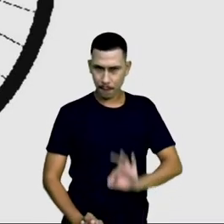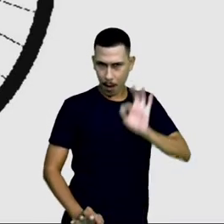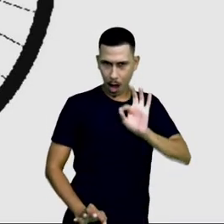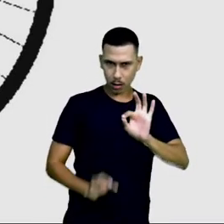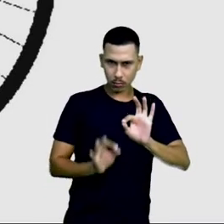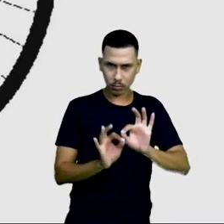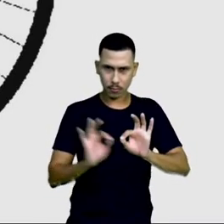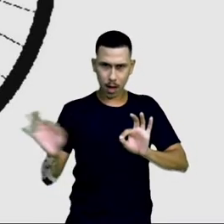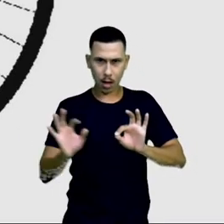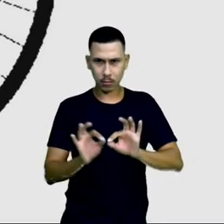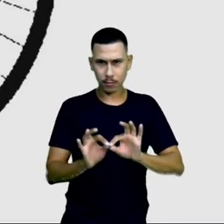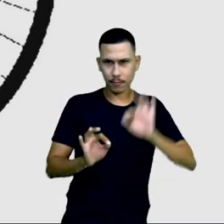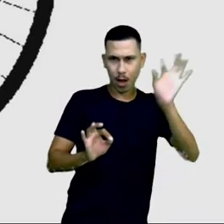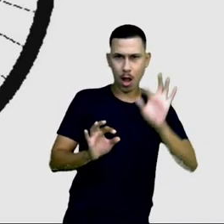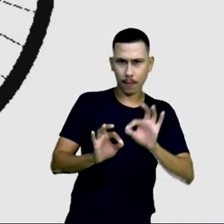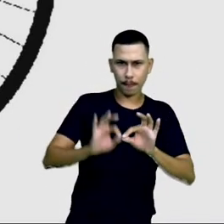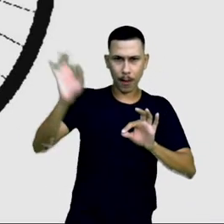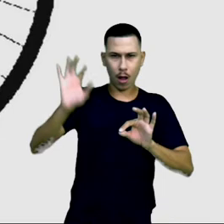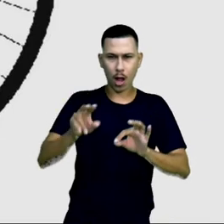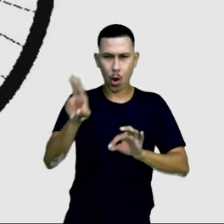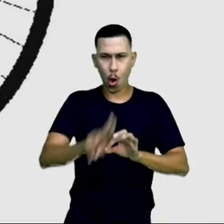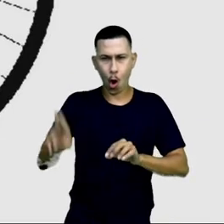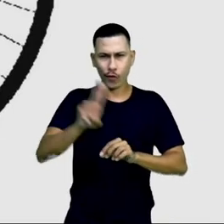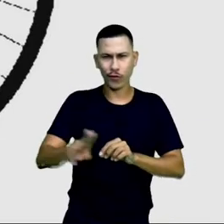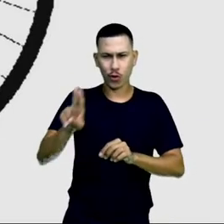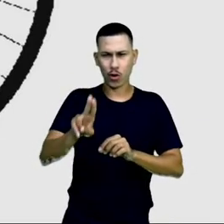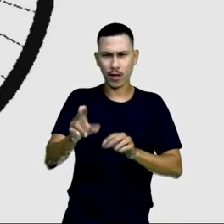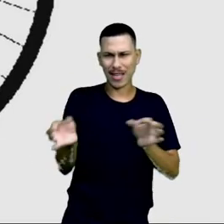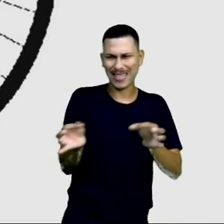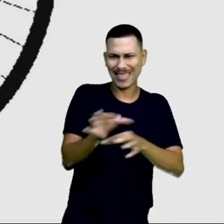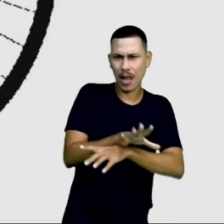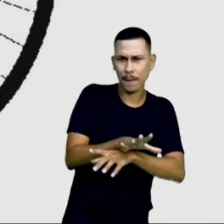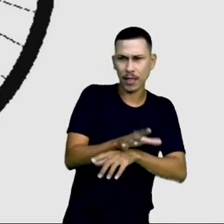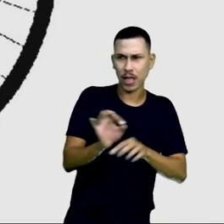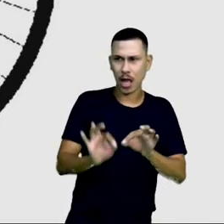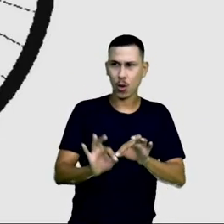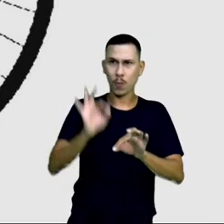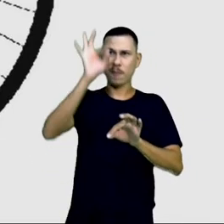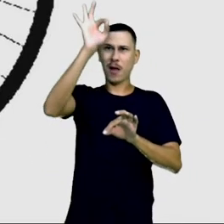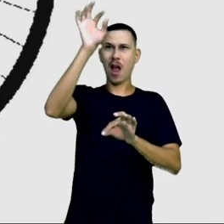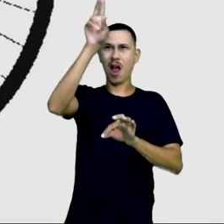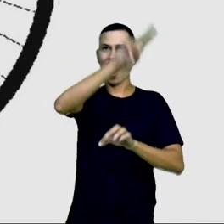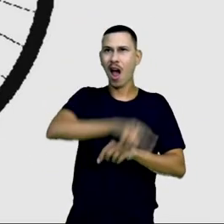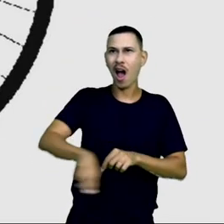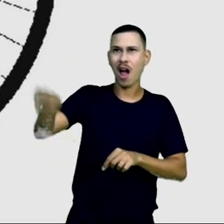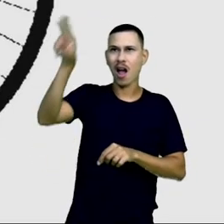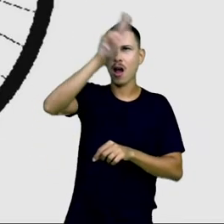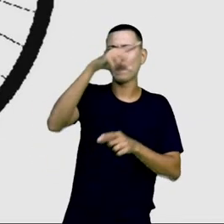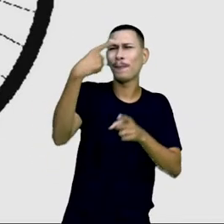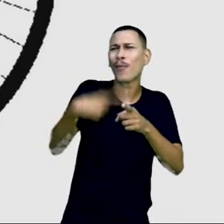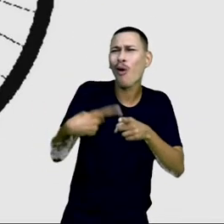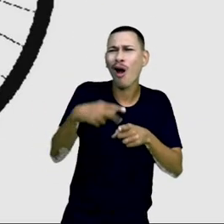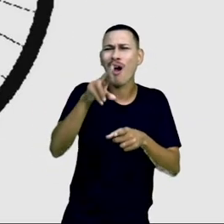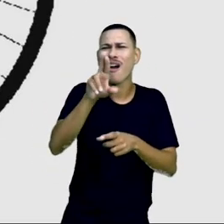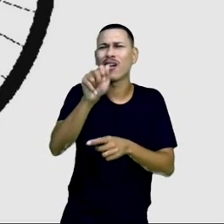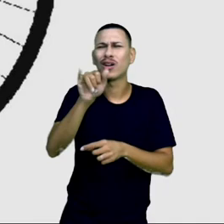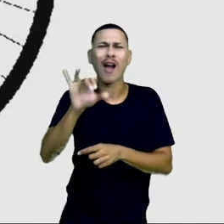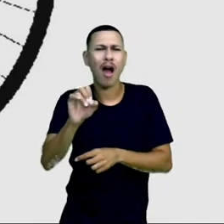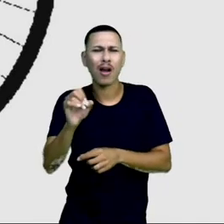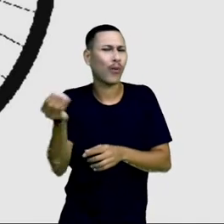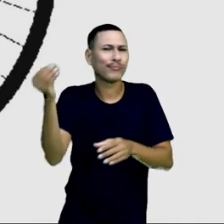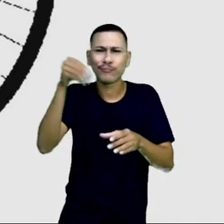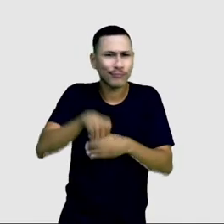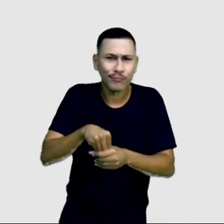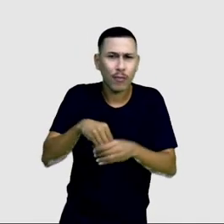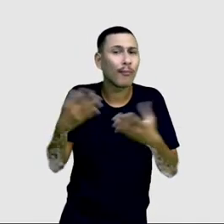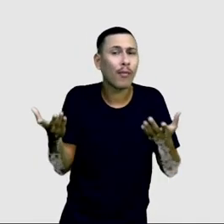E a gente vai seguindo. A gente consegue chegar até do outro lado. Professor, e por que o raio não está incluído? O